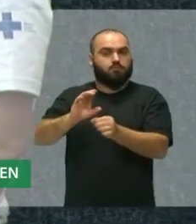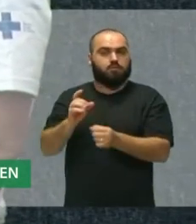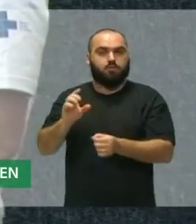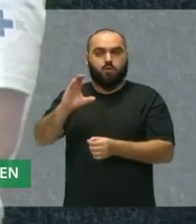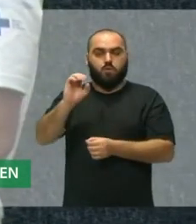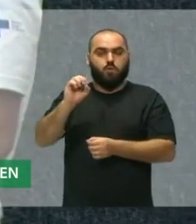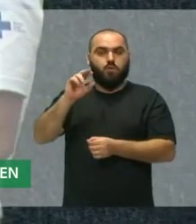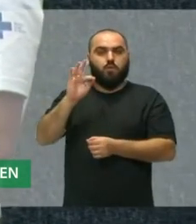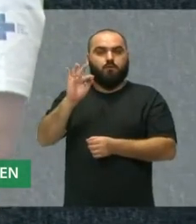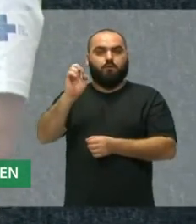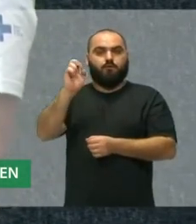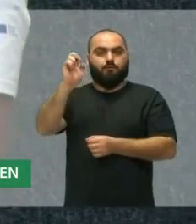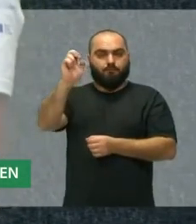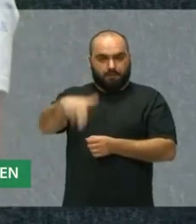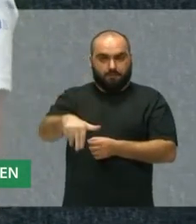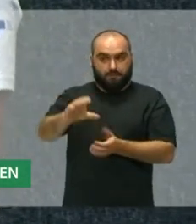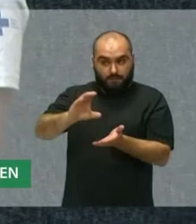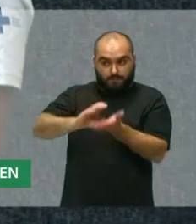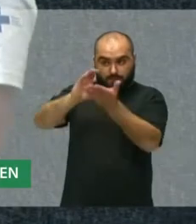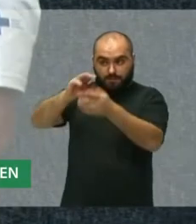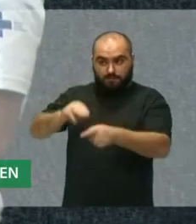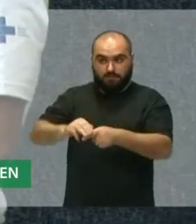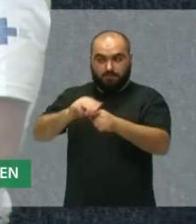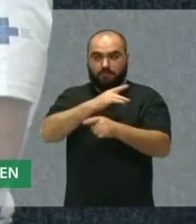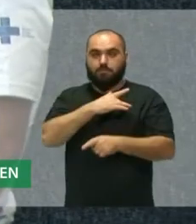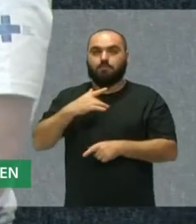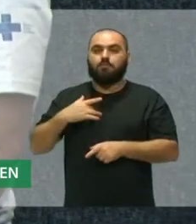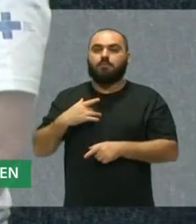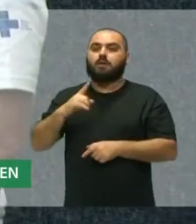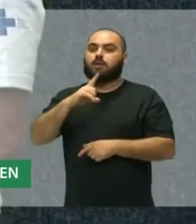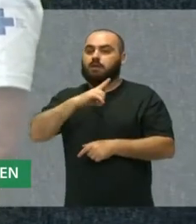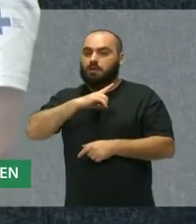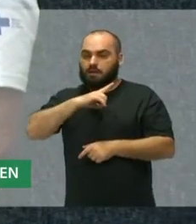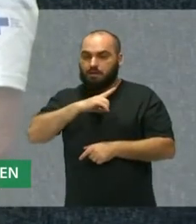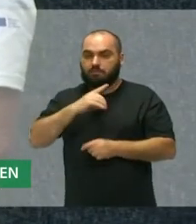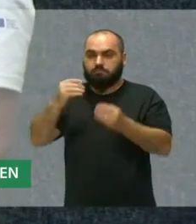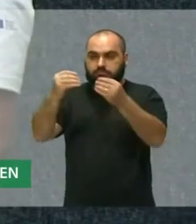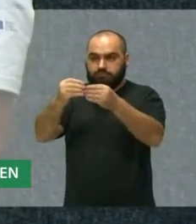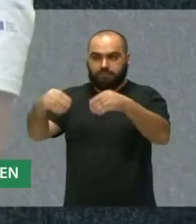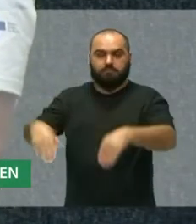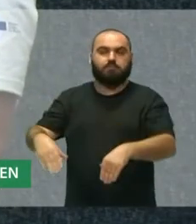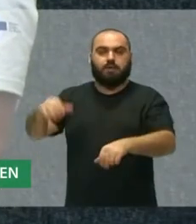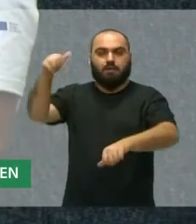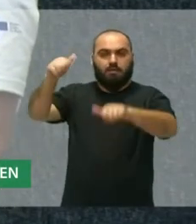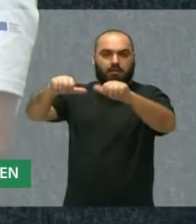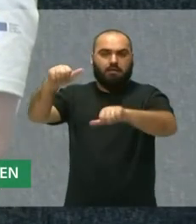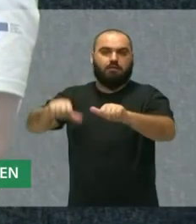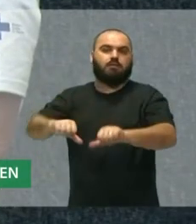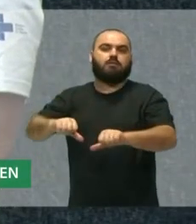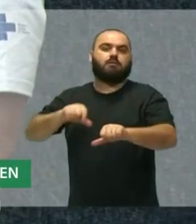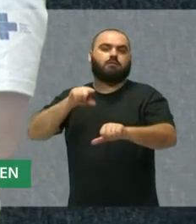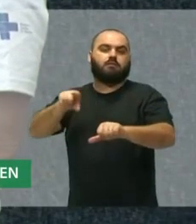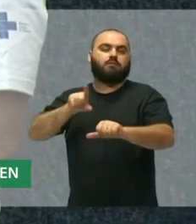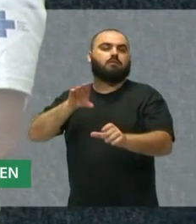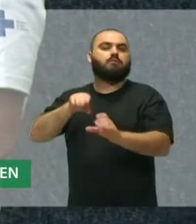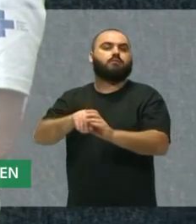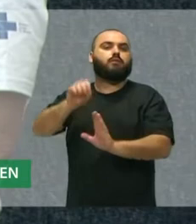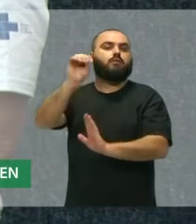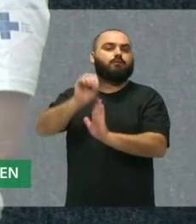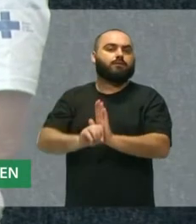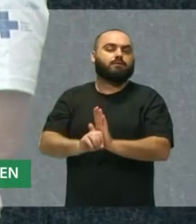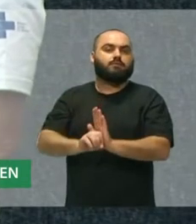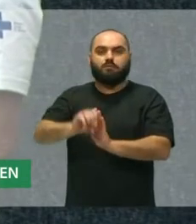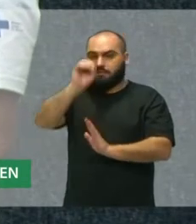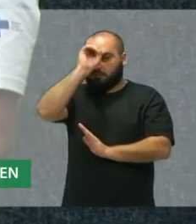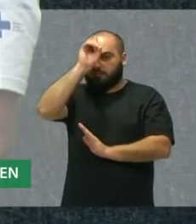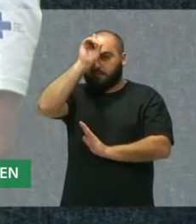COFIN, do Conselho Municipal de Saúde, considera prejudicada a análise do pleito contido no ofício do